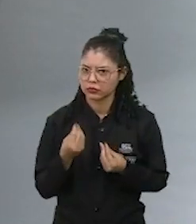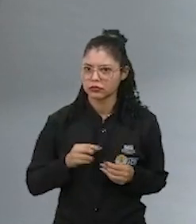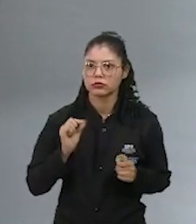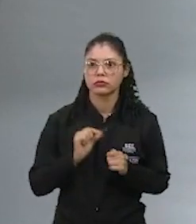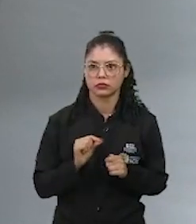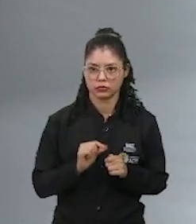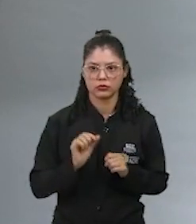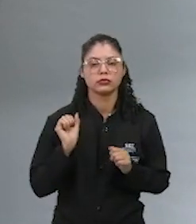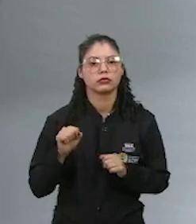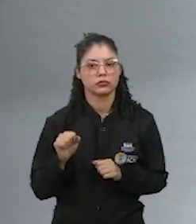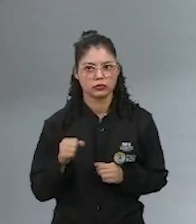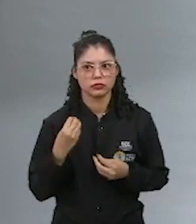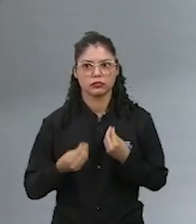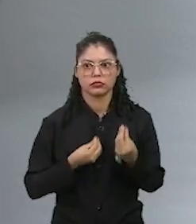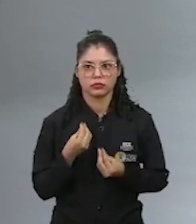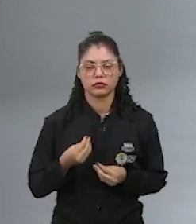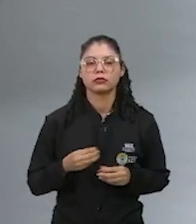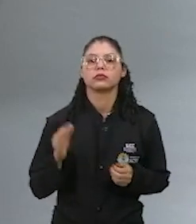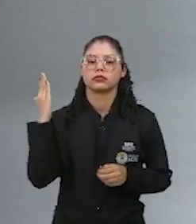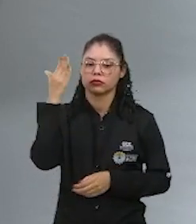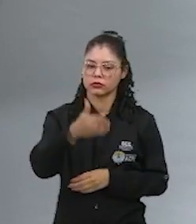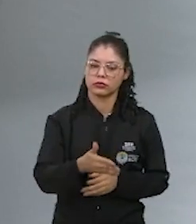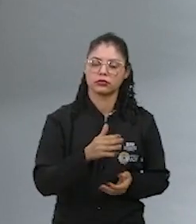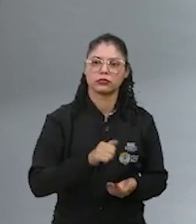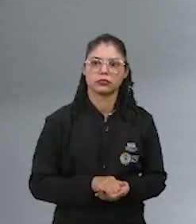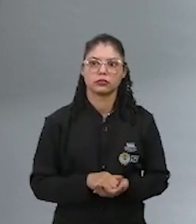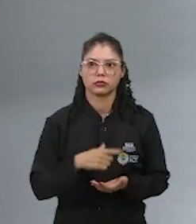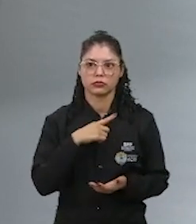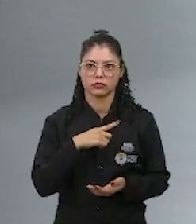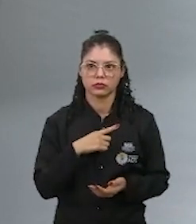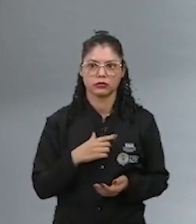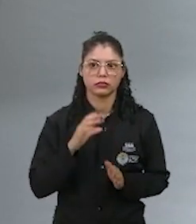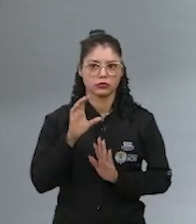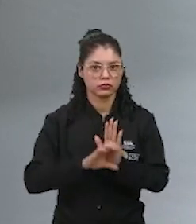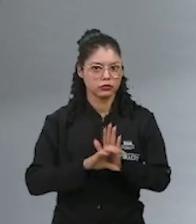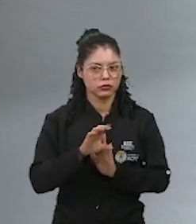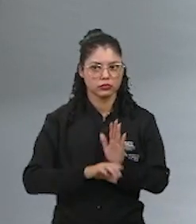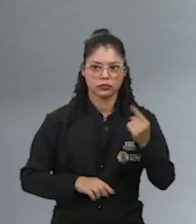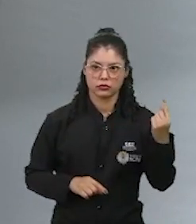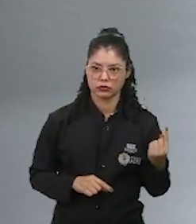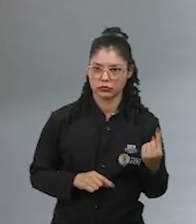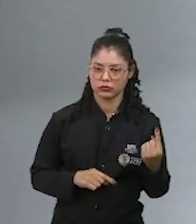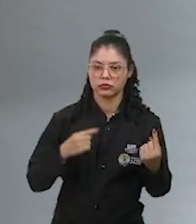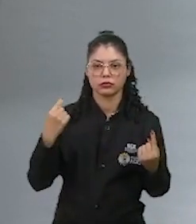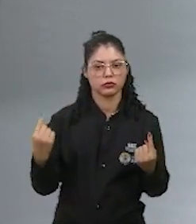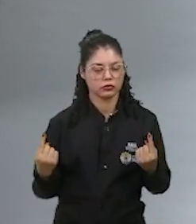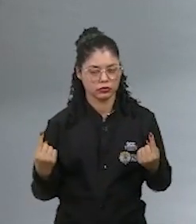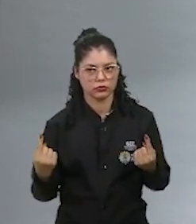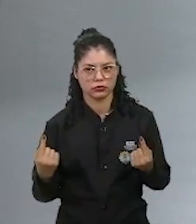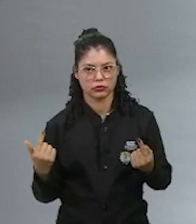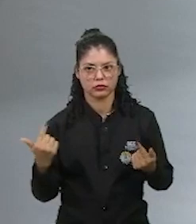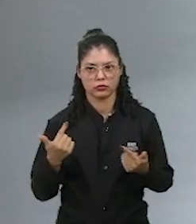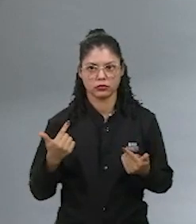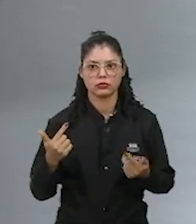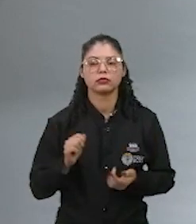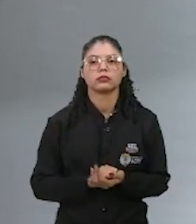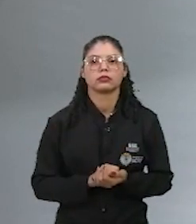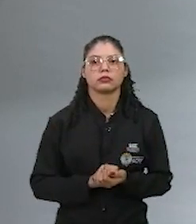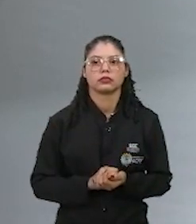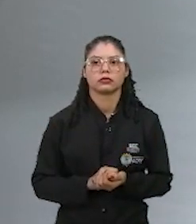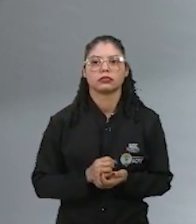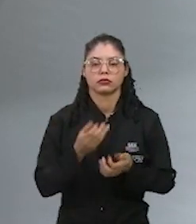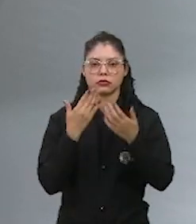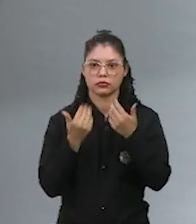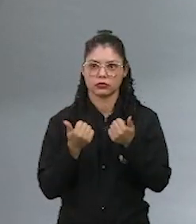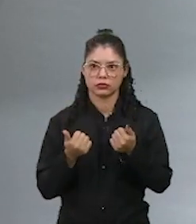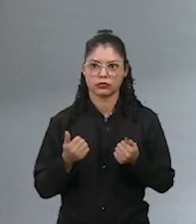representa 50. Pronto. Se você voltar lá no teu problema, lá nas alternativas do problema, você vai perceber que a nossa